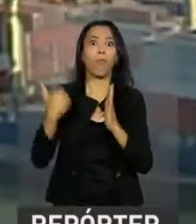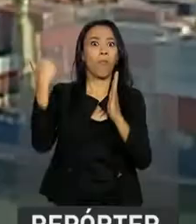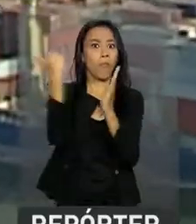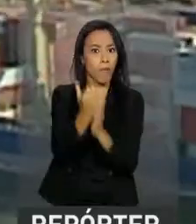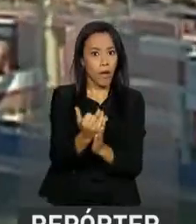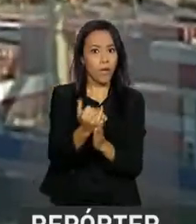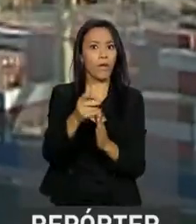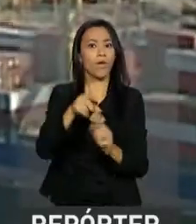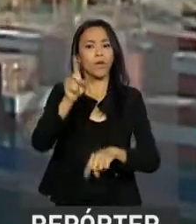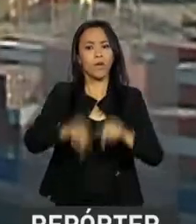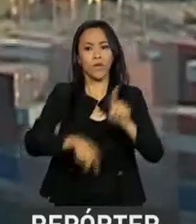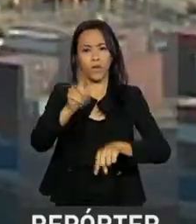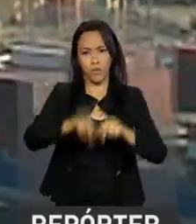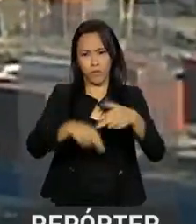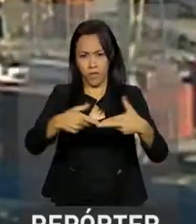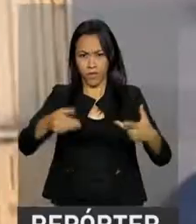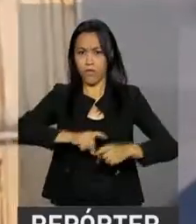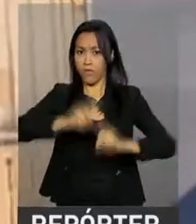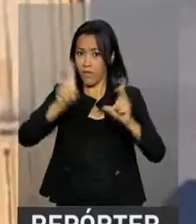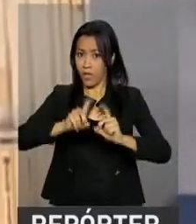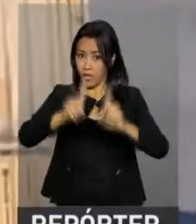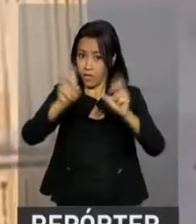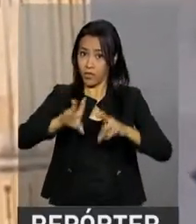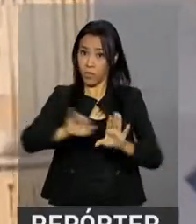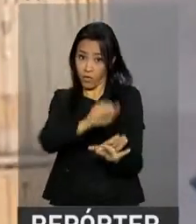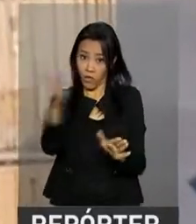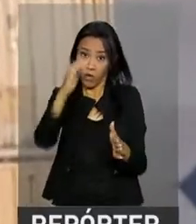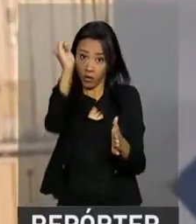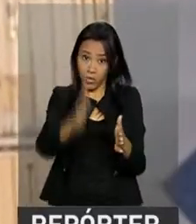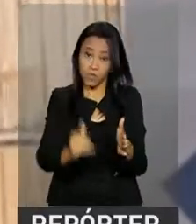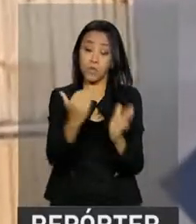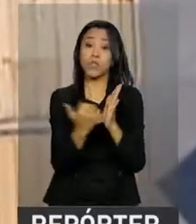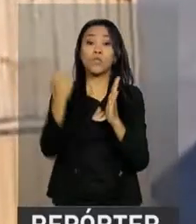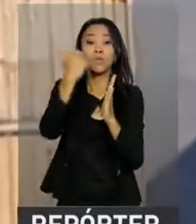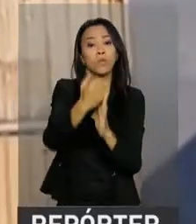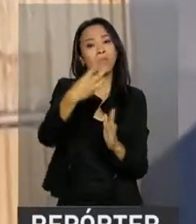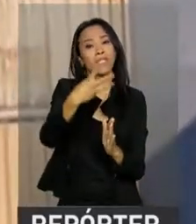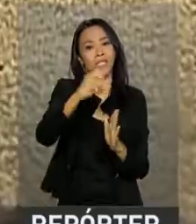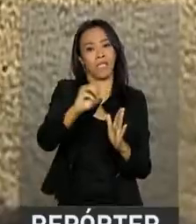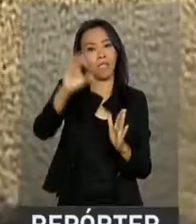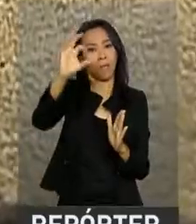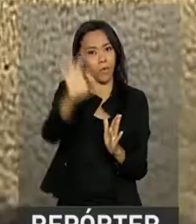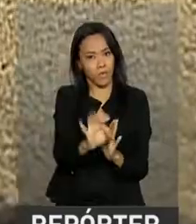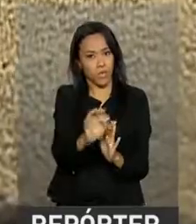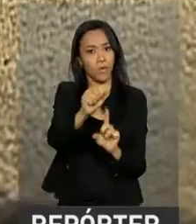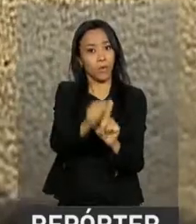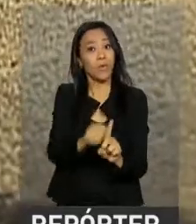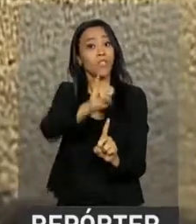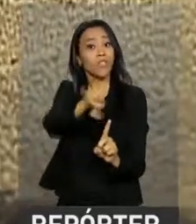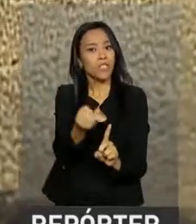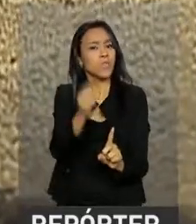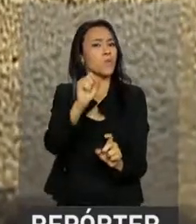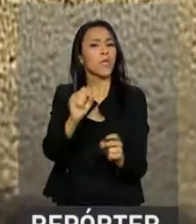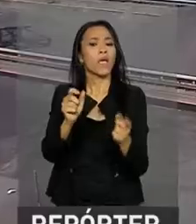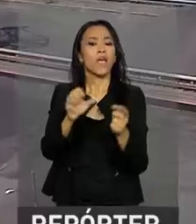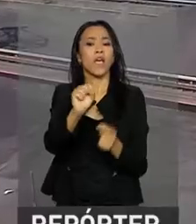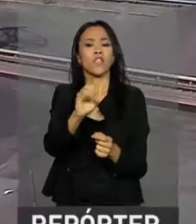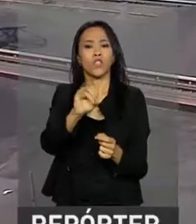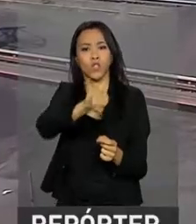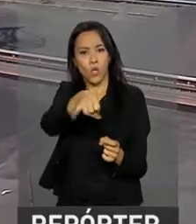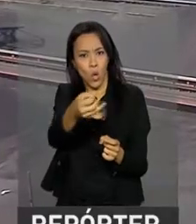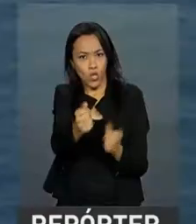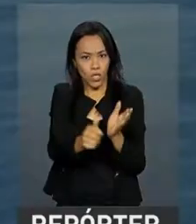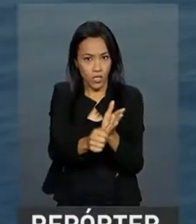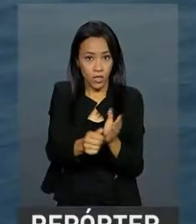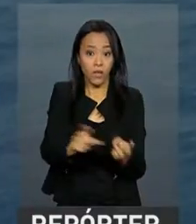nas exportações de produtos básicos, que subiram 30% em janeiro. Os destaques foram soja em grão, minério